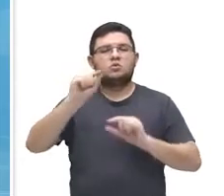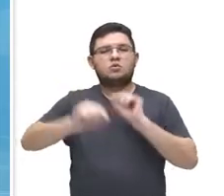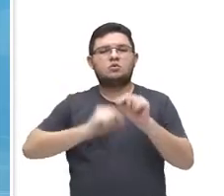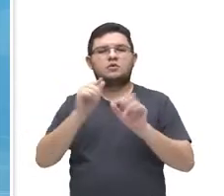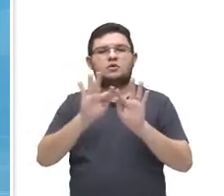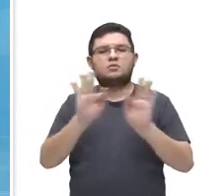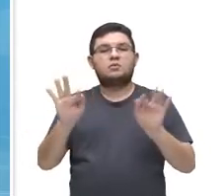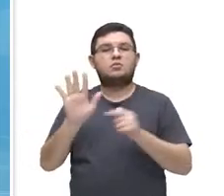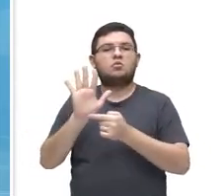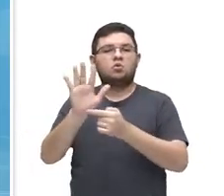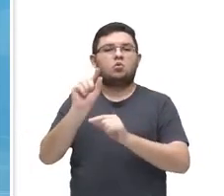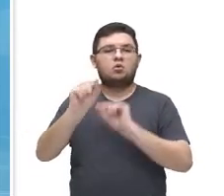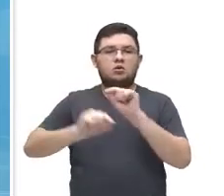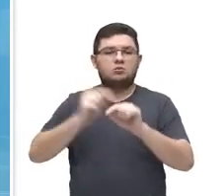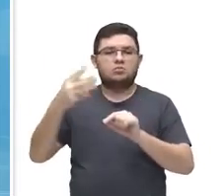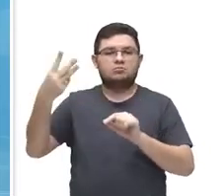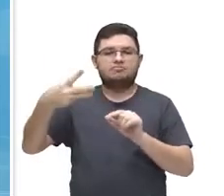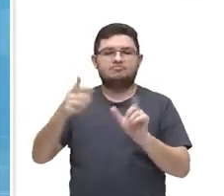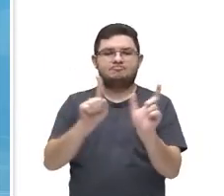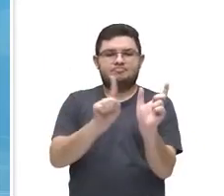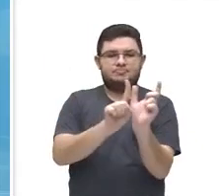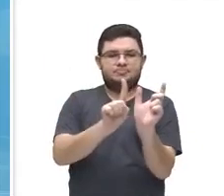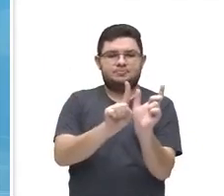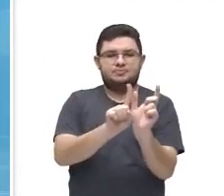utilizados na terceira pessoa do singular. Olha só.